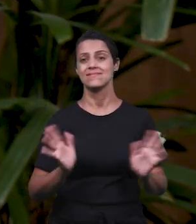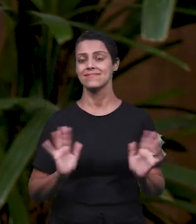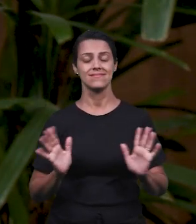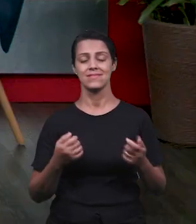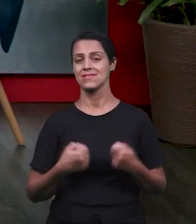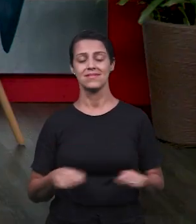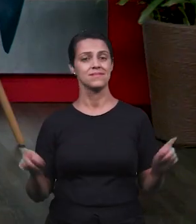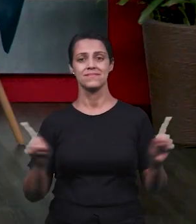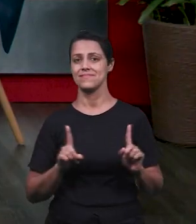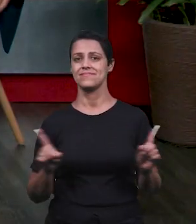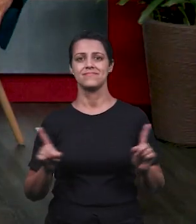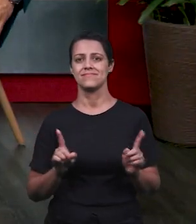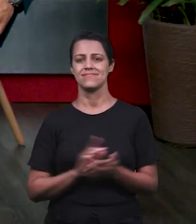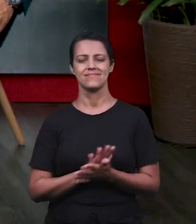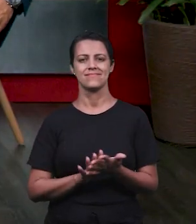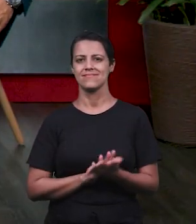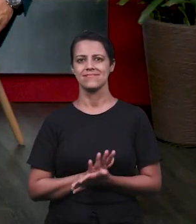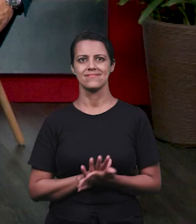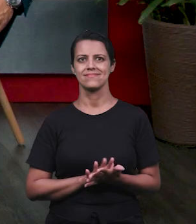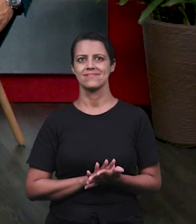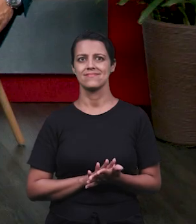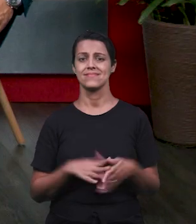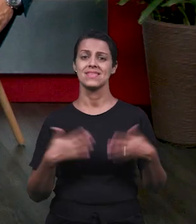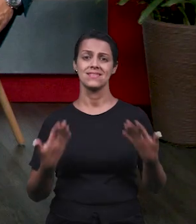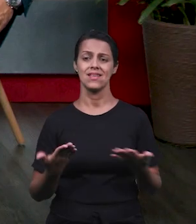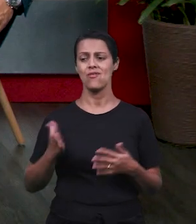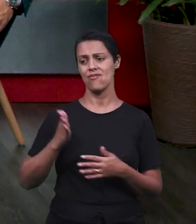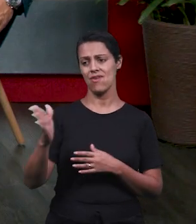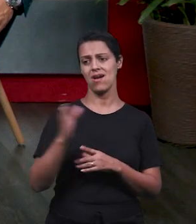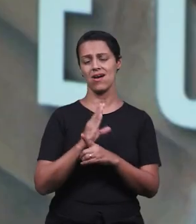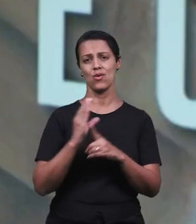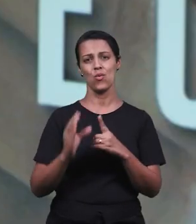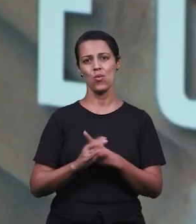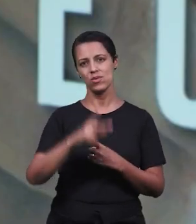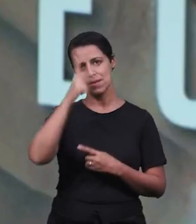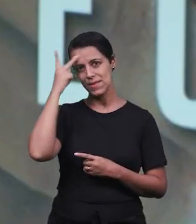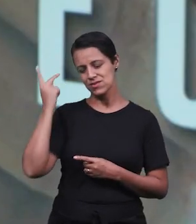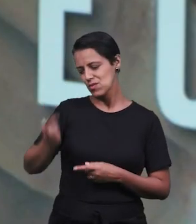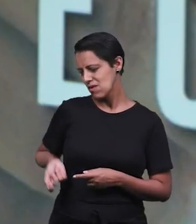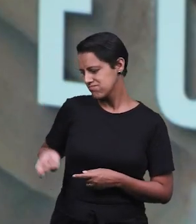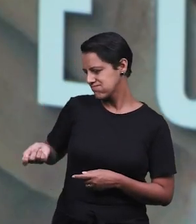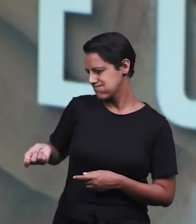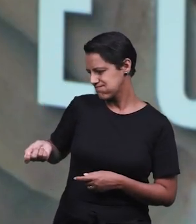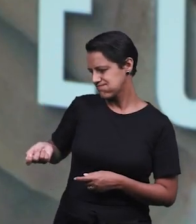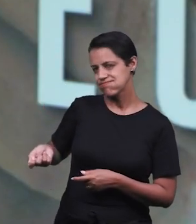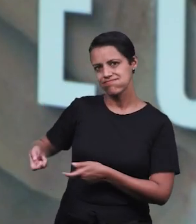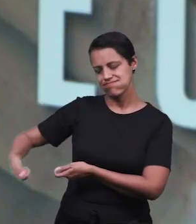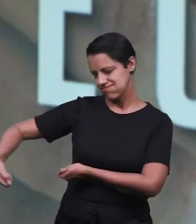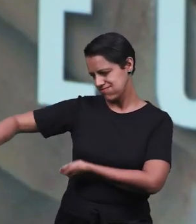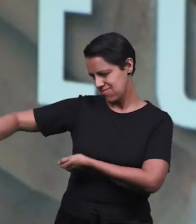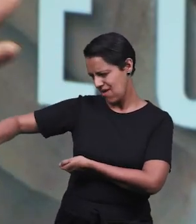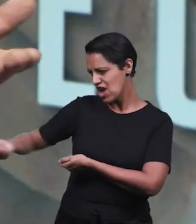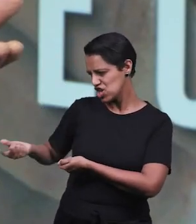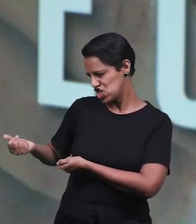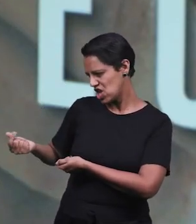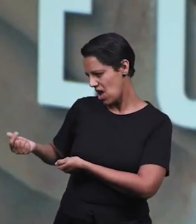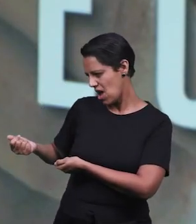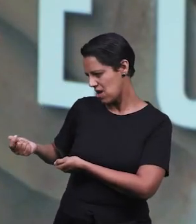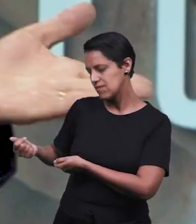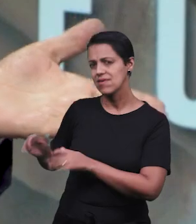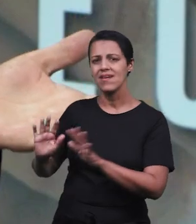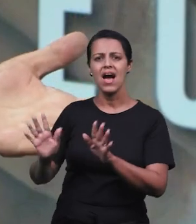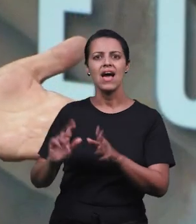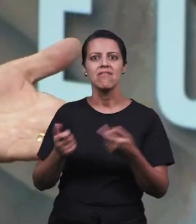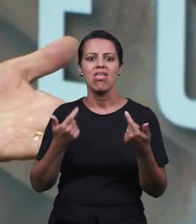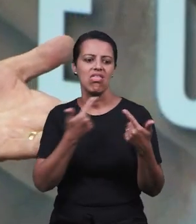sentido. Perfeitamente. Então você não vê ali alguém passando a sacolinha, não estamos criticando quem faz, porque já falamos aqui, digno é